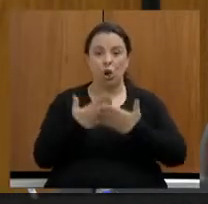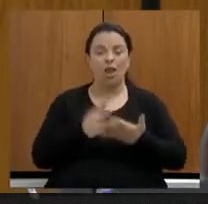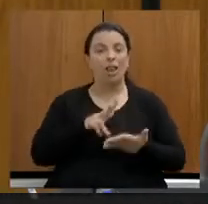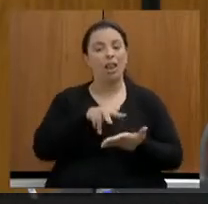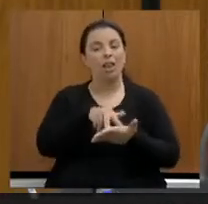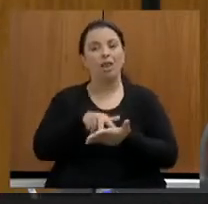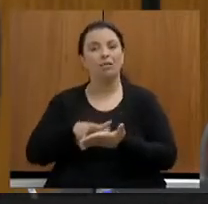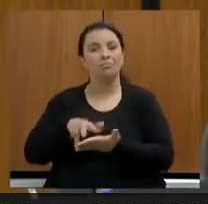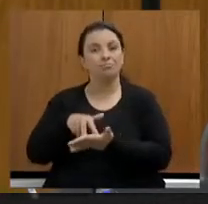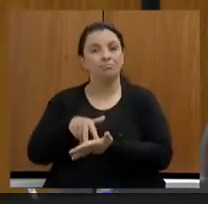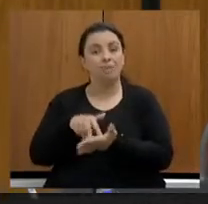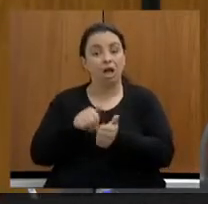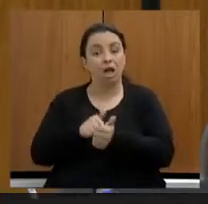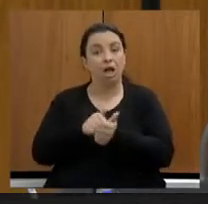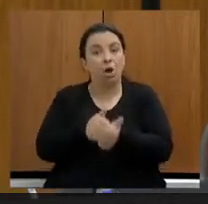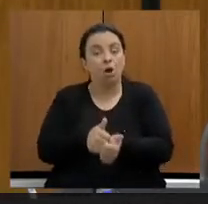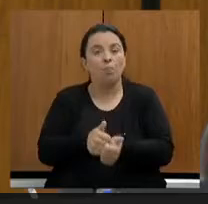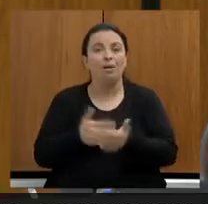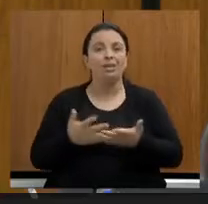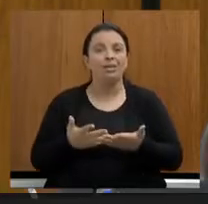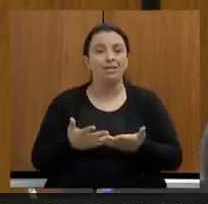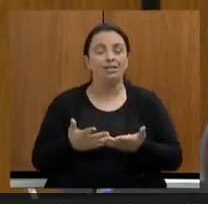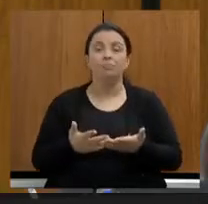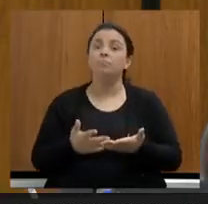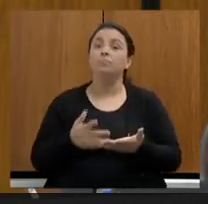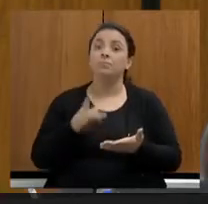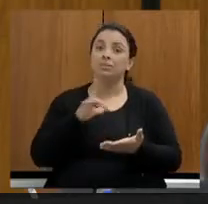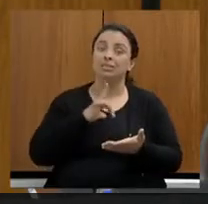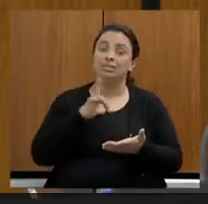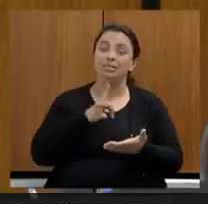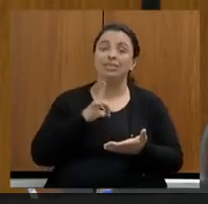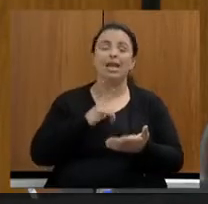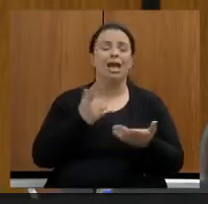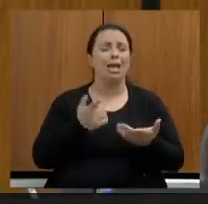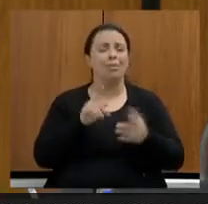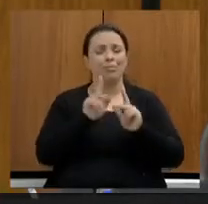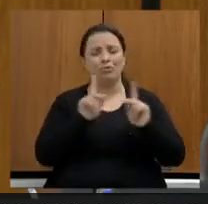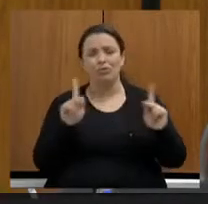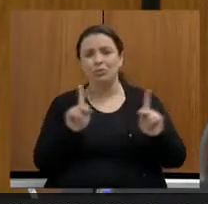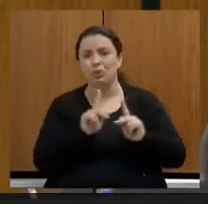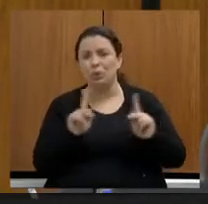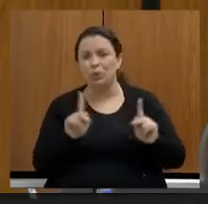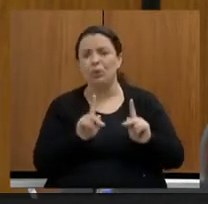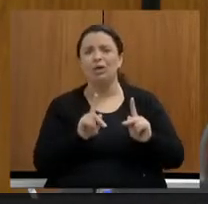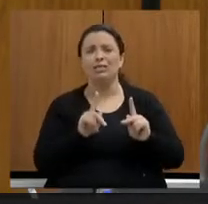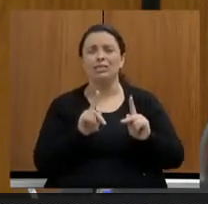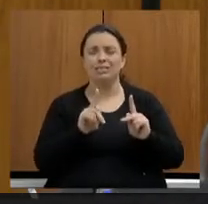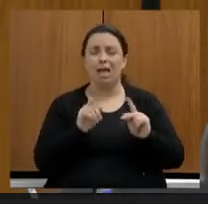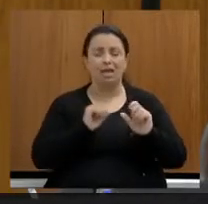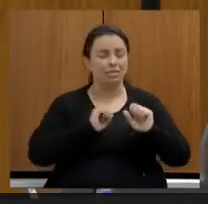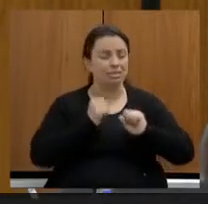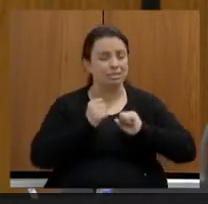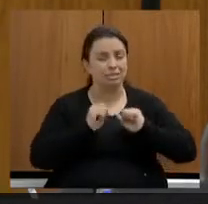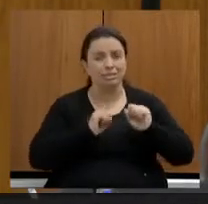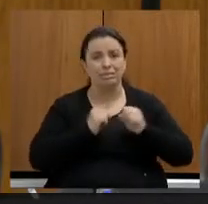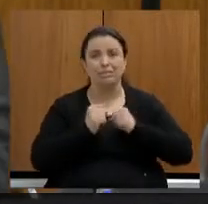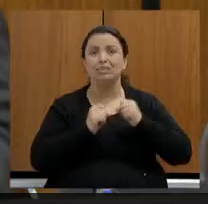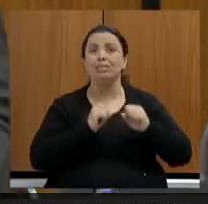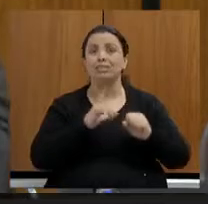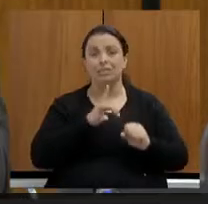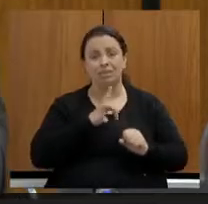escolas e os 13 dos serventuários de professores das pessoas que trabalham nas escolas